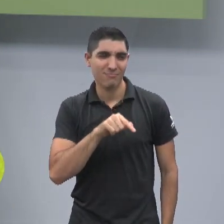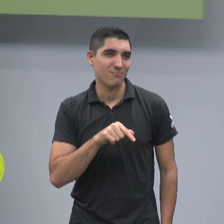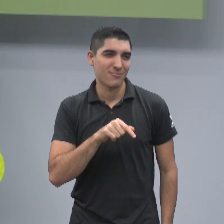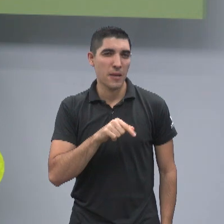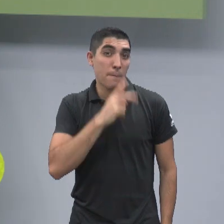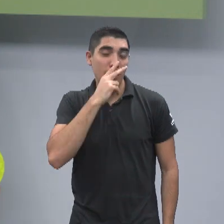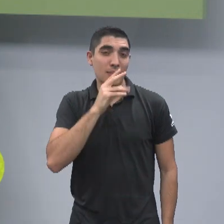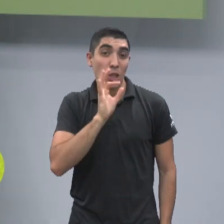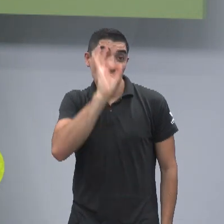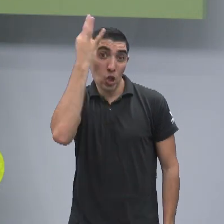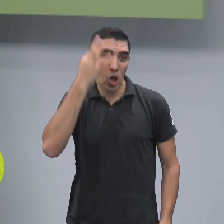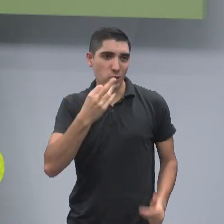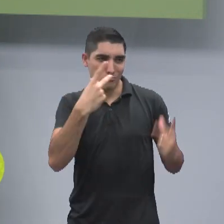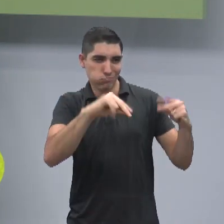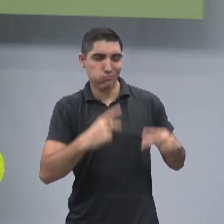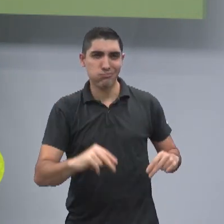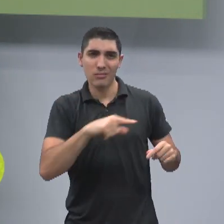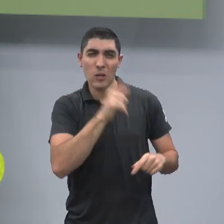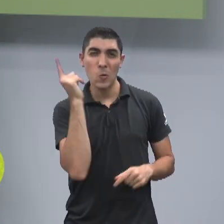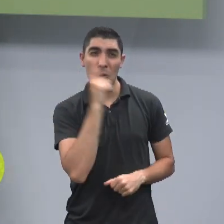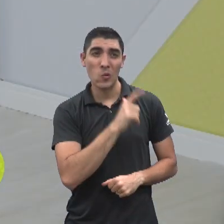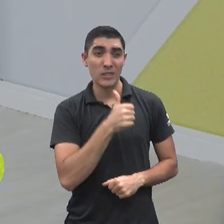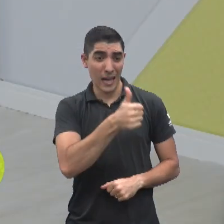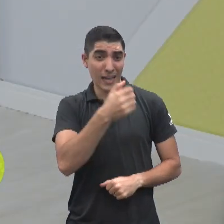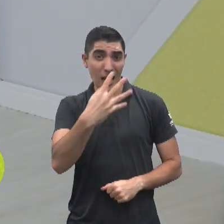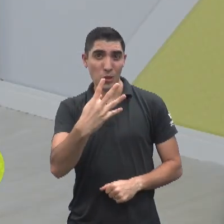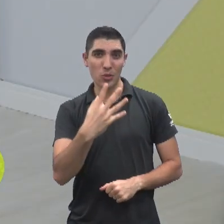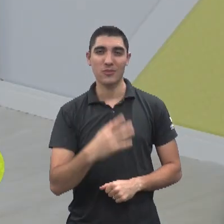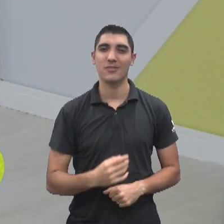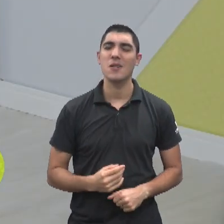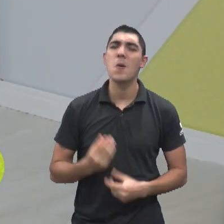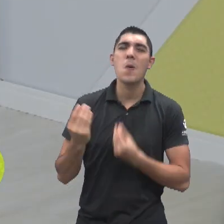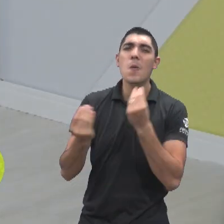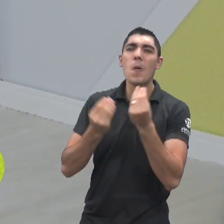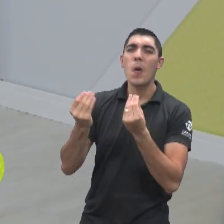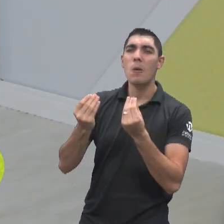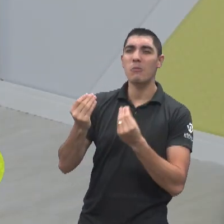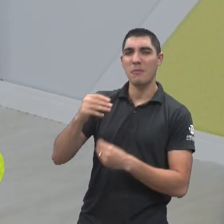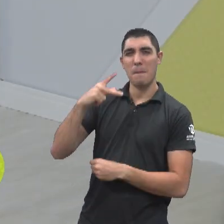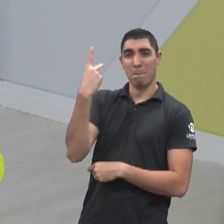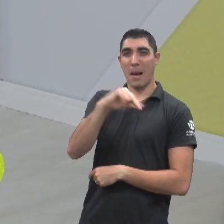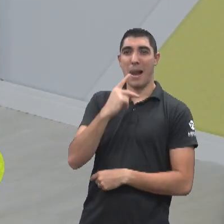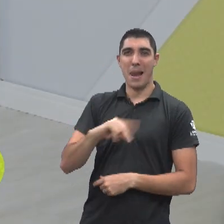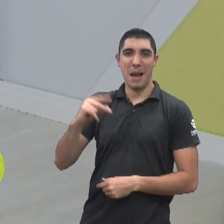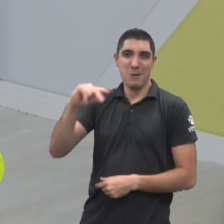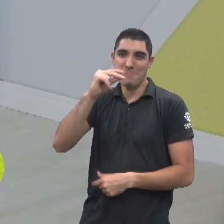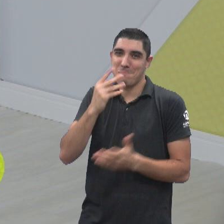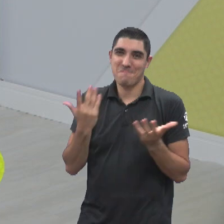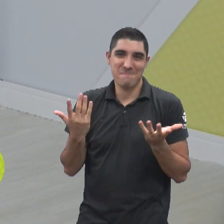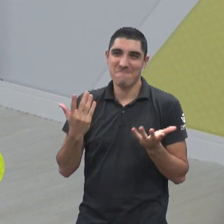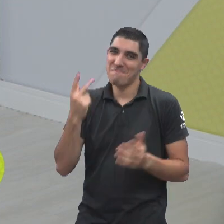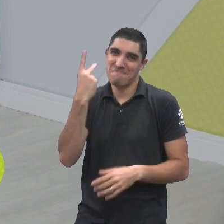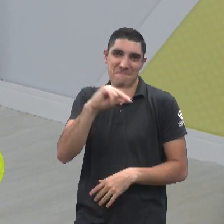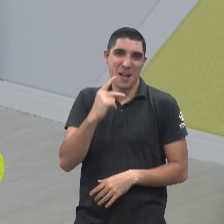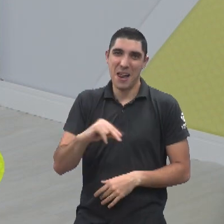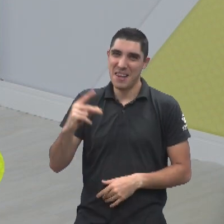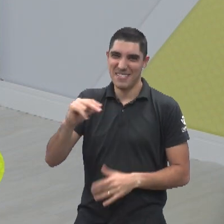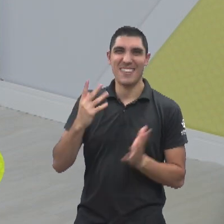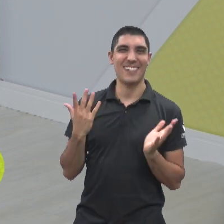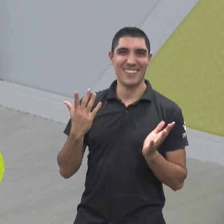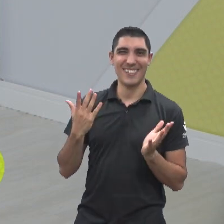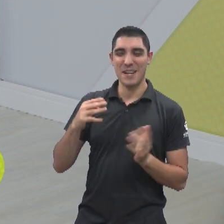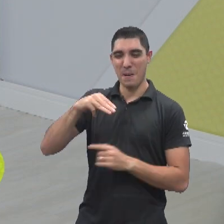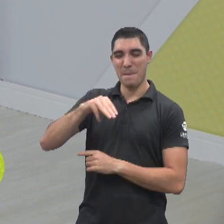então 14 acessos, já o Alberto Félix... Peraí, como é que traduz malaco? Por gentileza. O Bruno também você tá demais, hein,